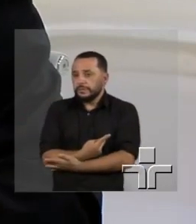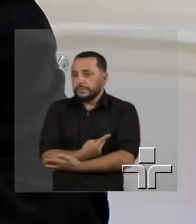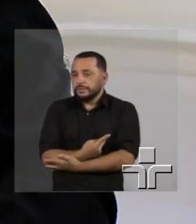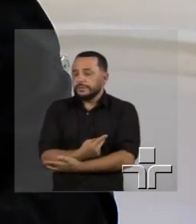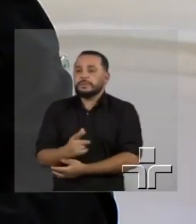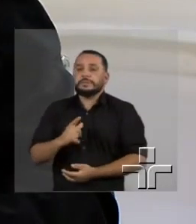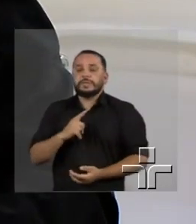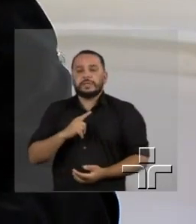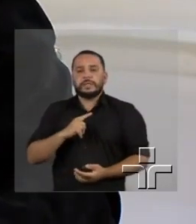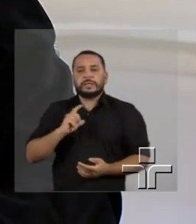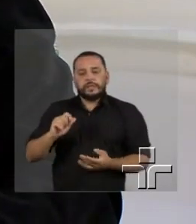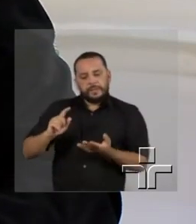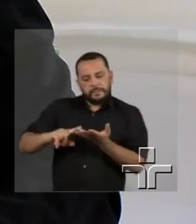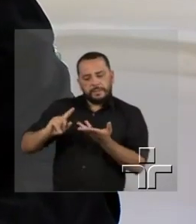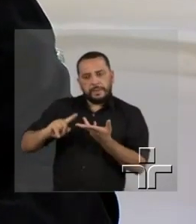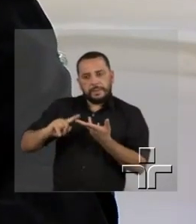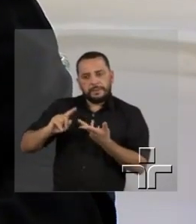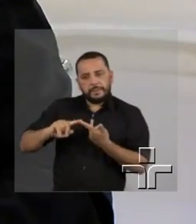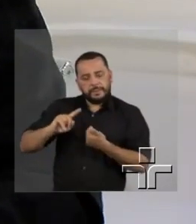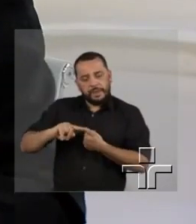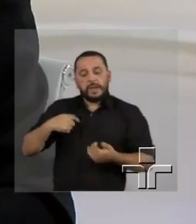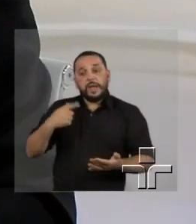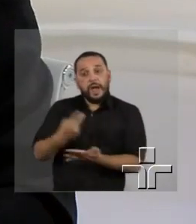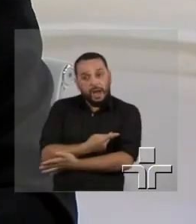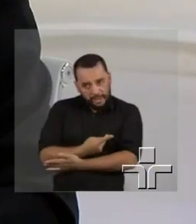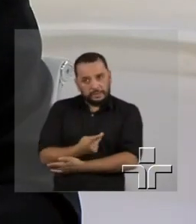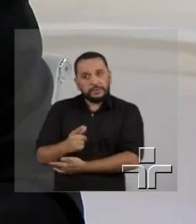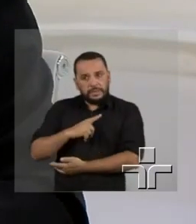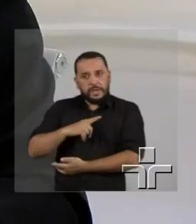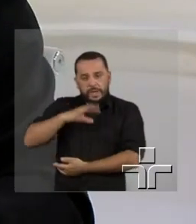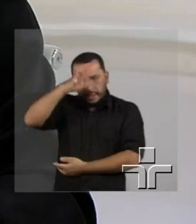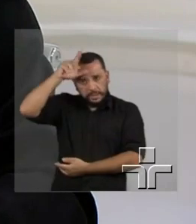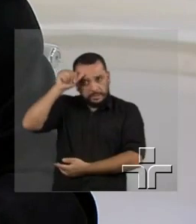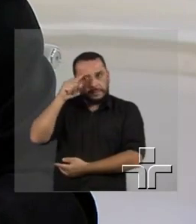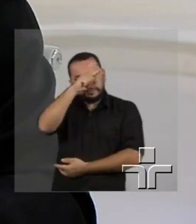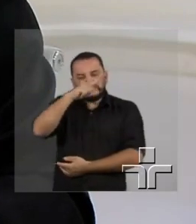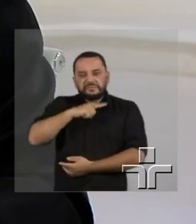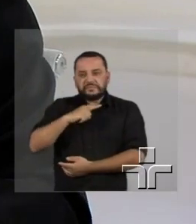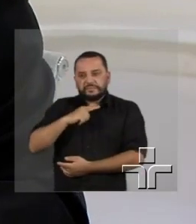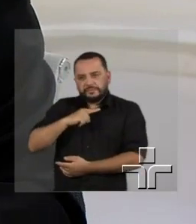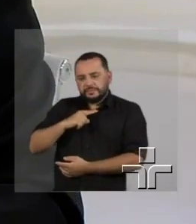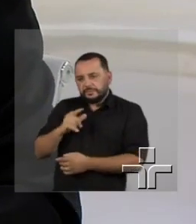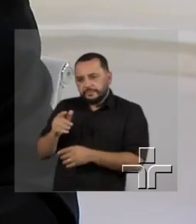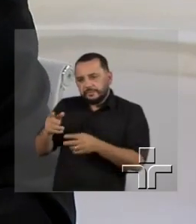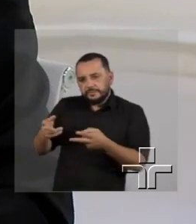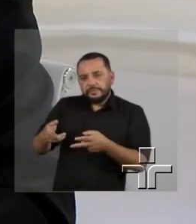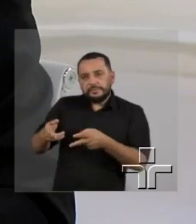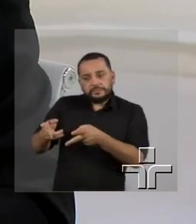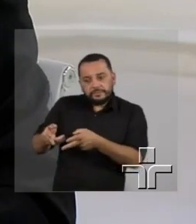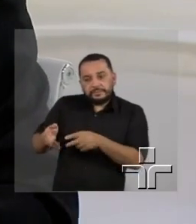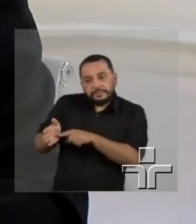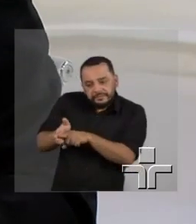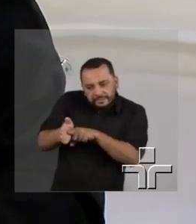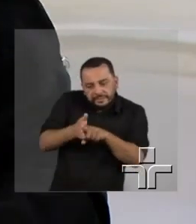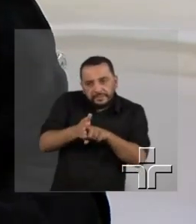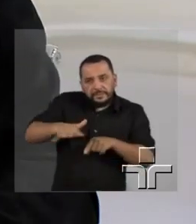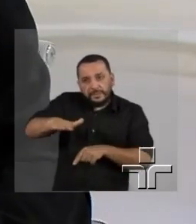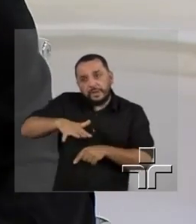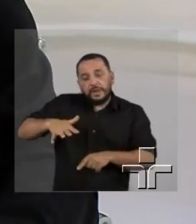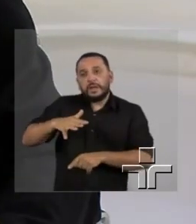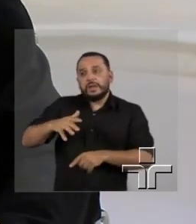países fazem nomeações políticas e o Brasil não costuma fazer isso e era admirado por isso também,